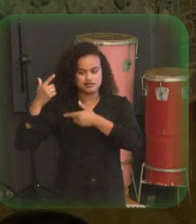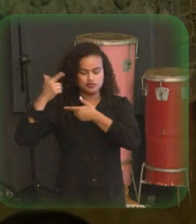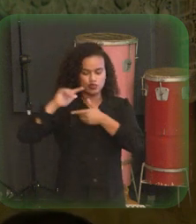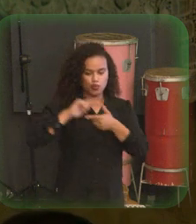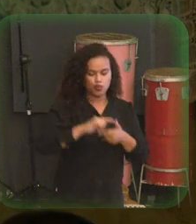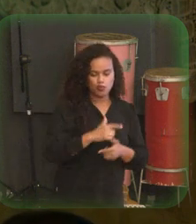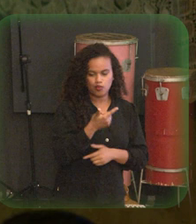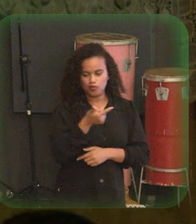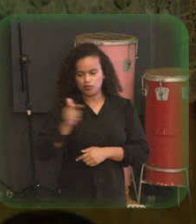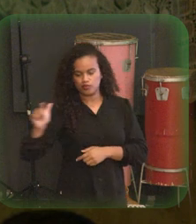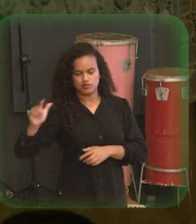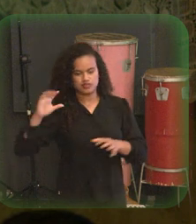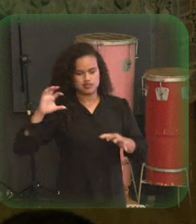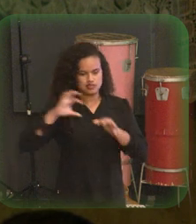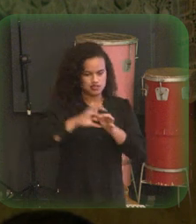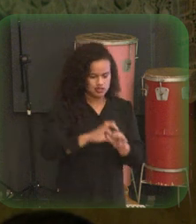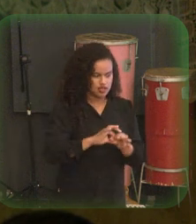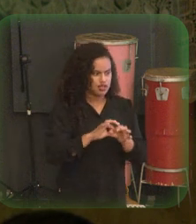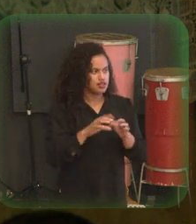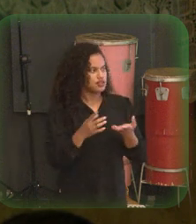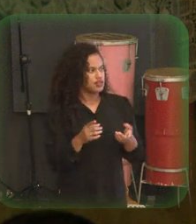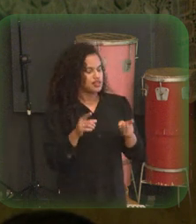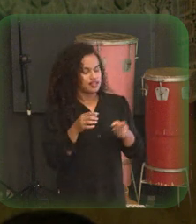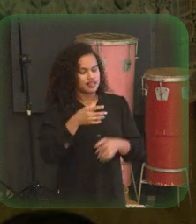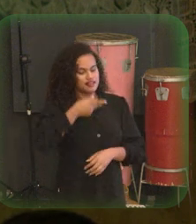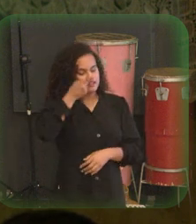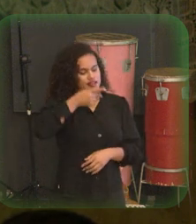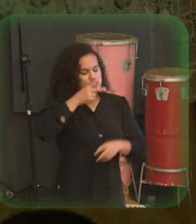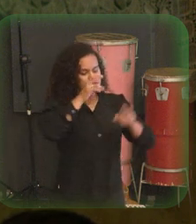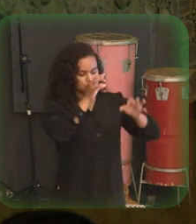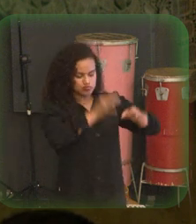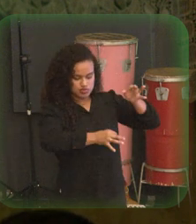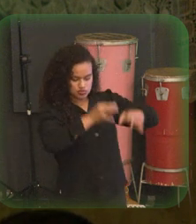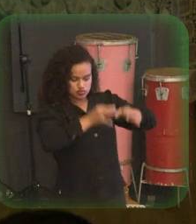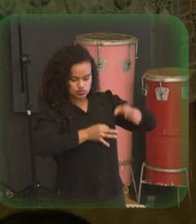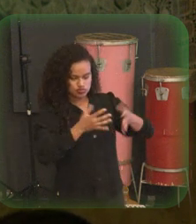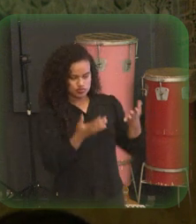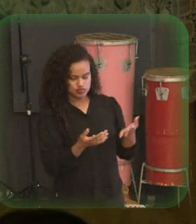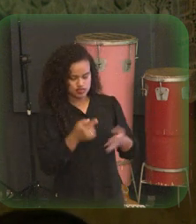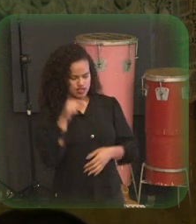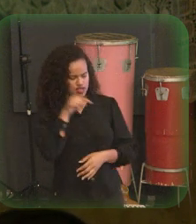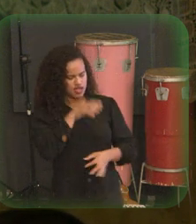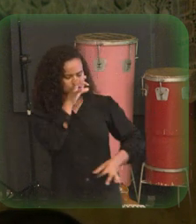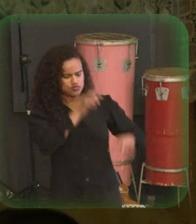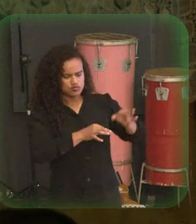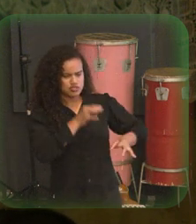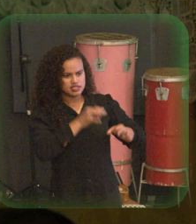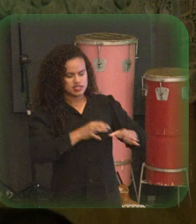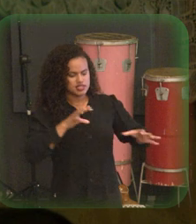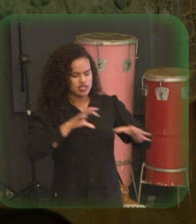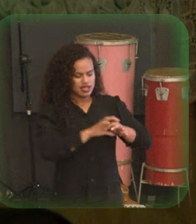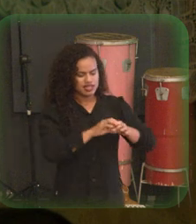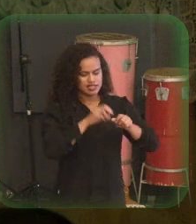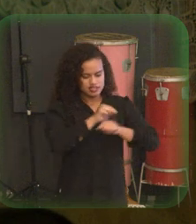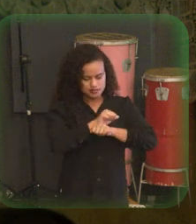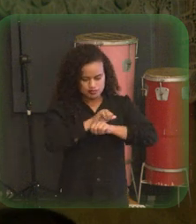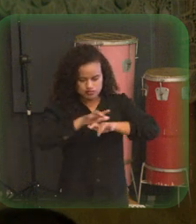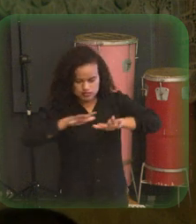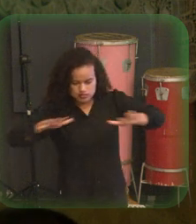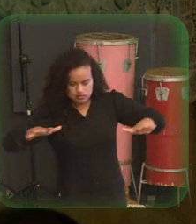antiguidade e que falam sobre o justo. A justiça sempre implica numa ideia de distribuição, de